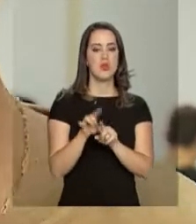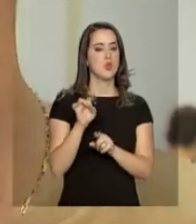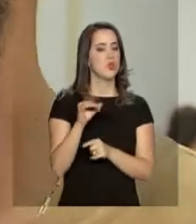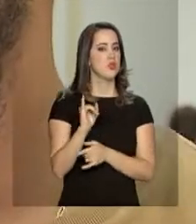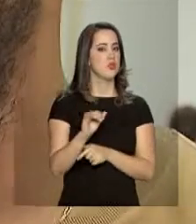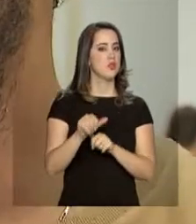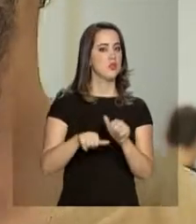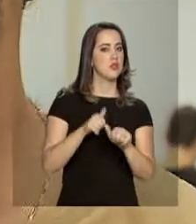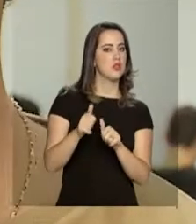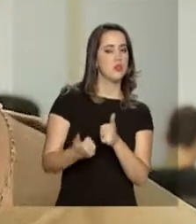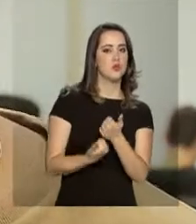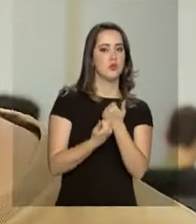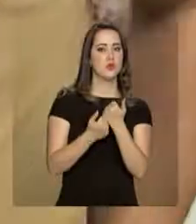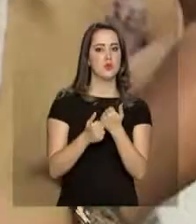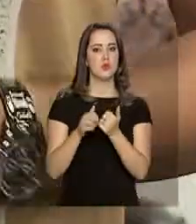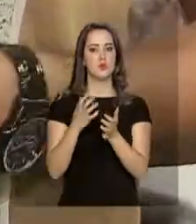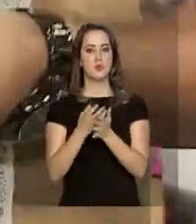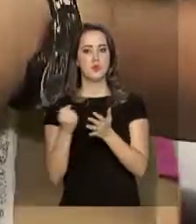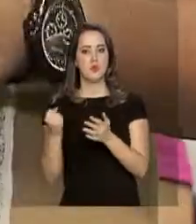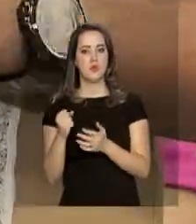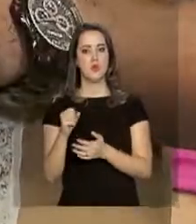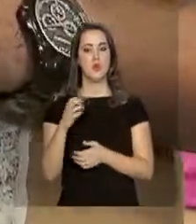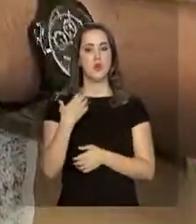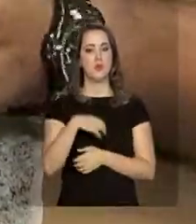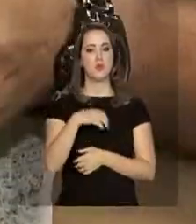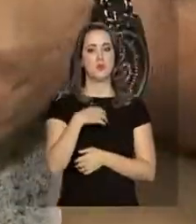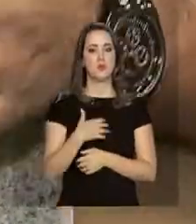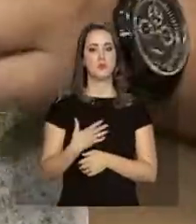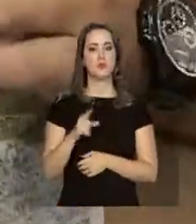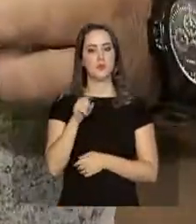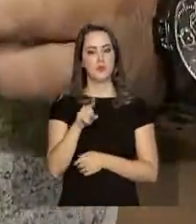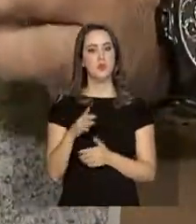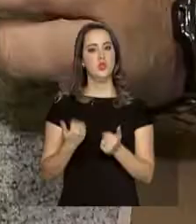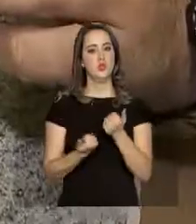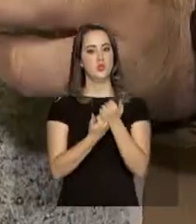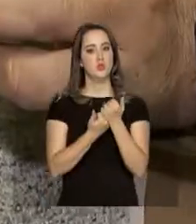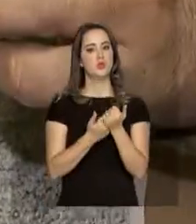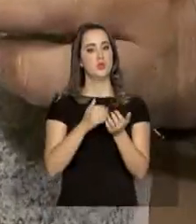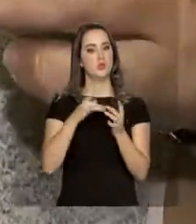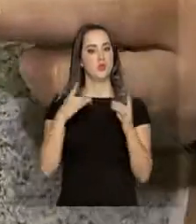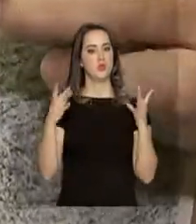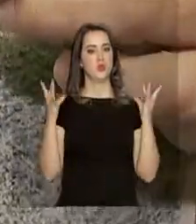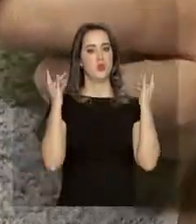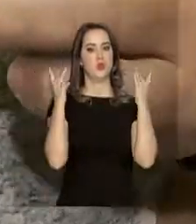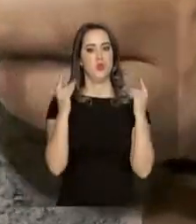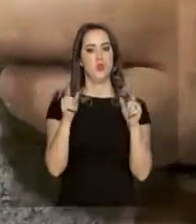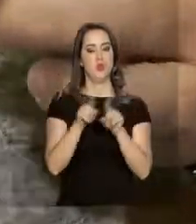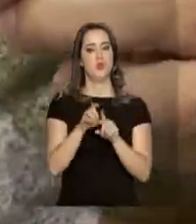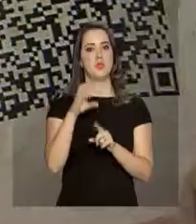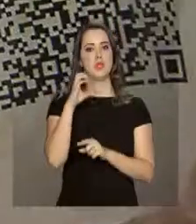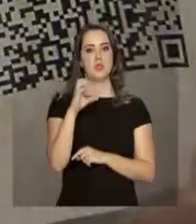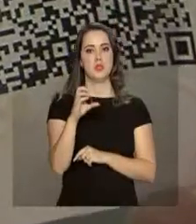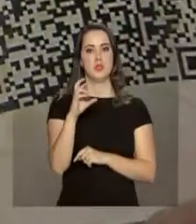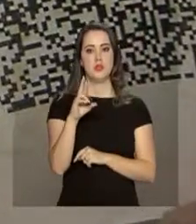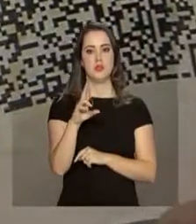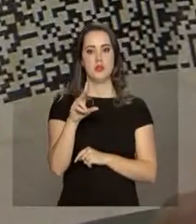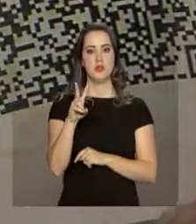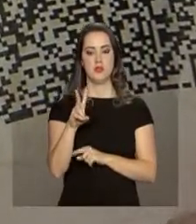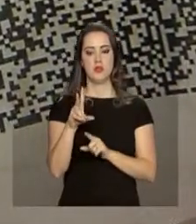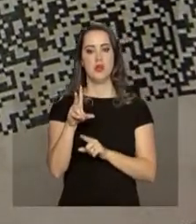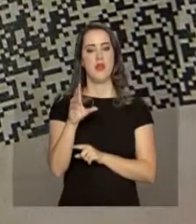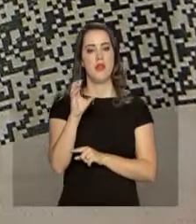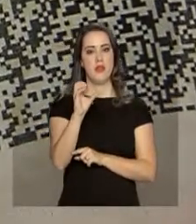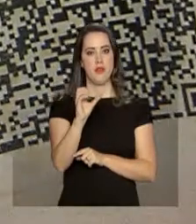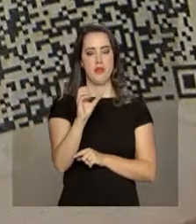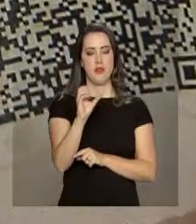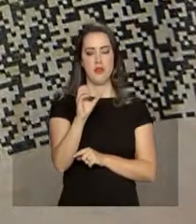o pegaria da bahia para digitalizar a carteira de motorista é necessário o certificado digital o qr